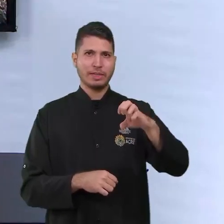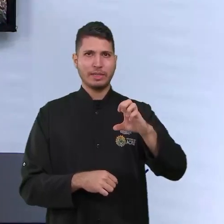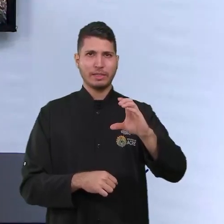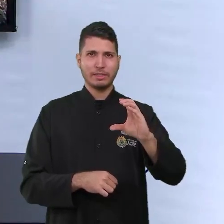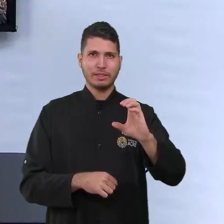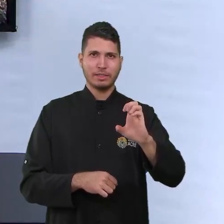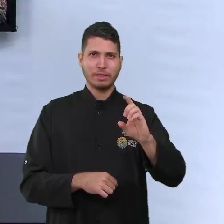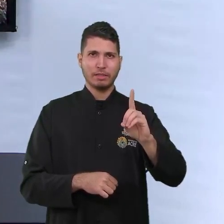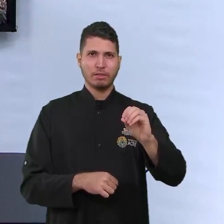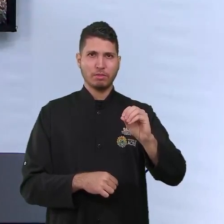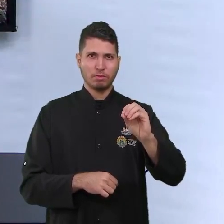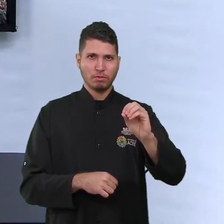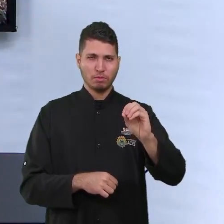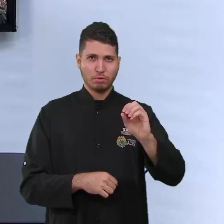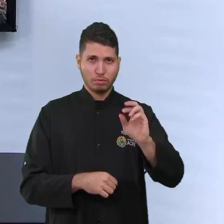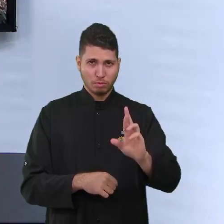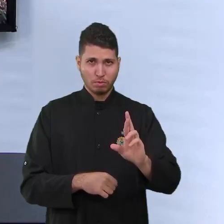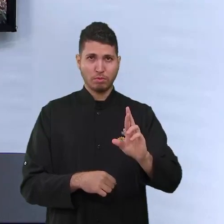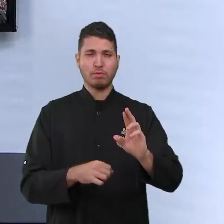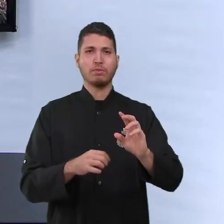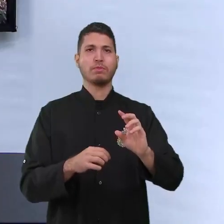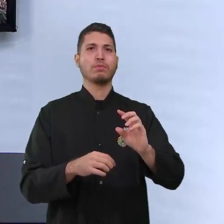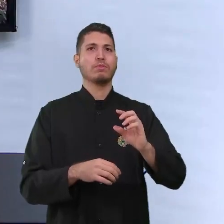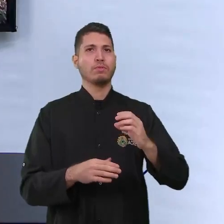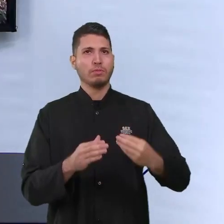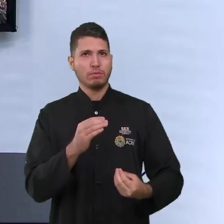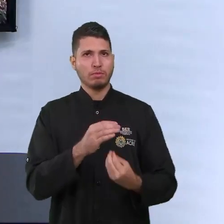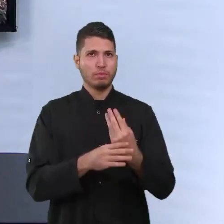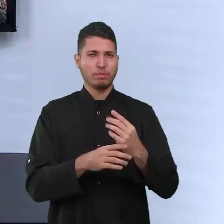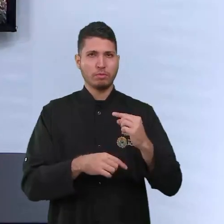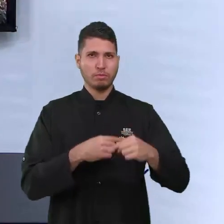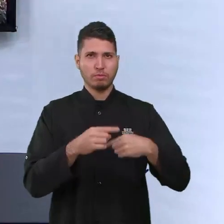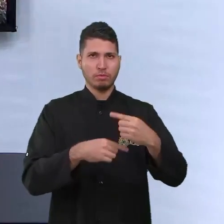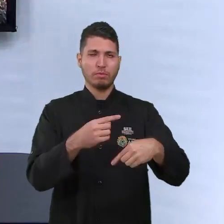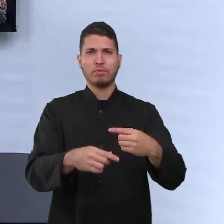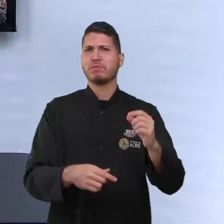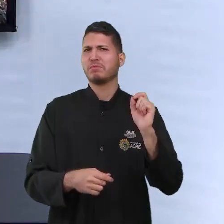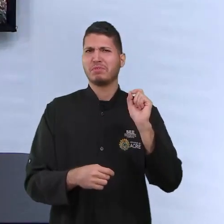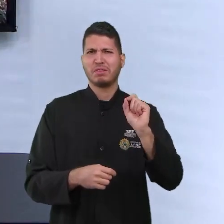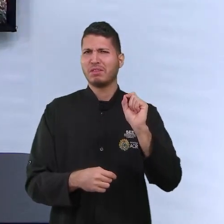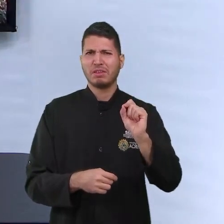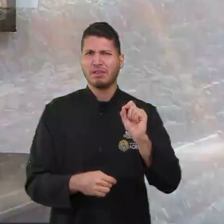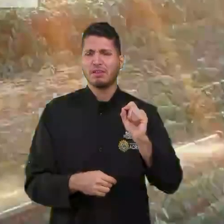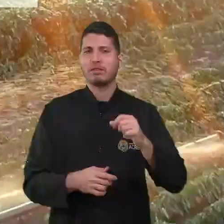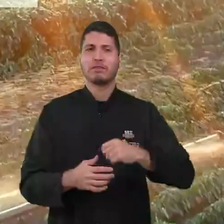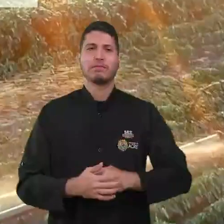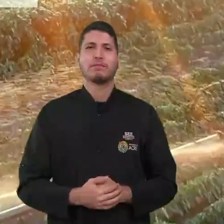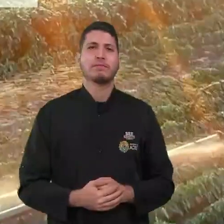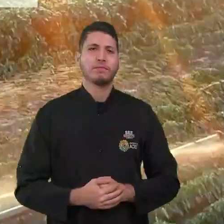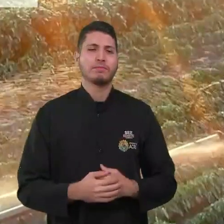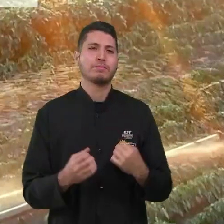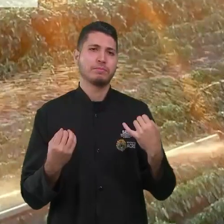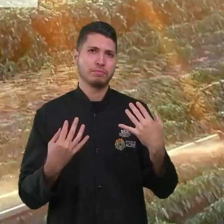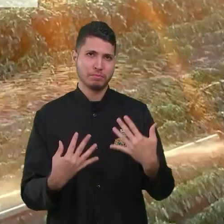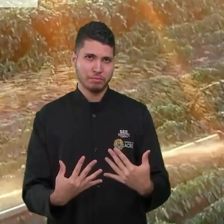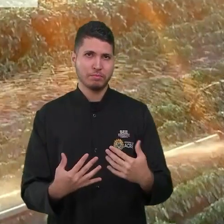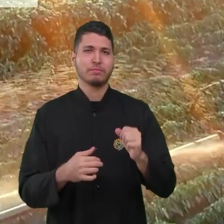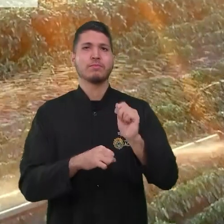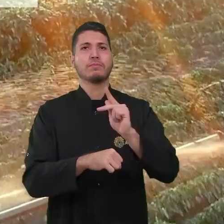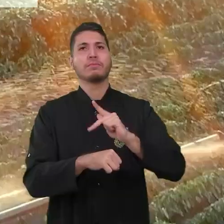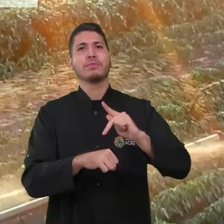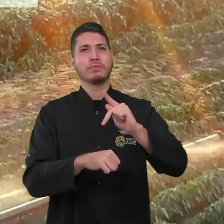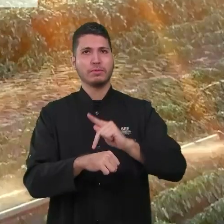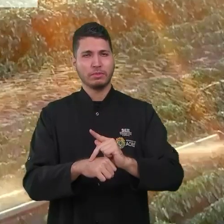verdade, professor, o que é um país fornecedor de matéria-prima? Muito simples. São